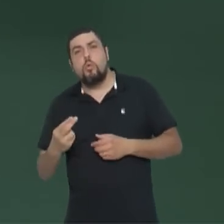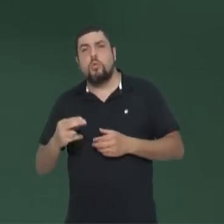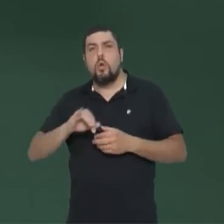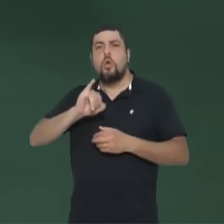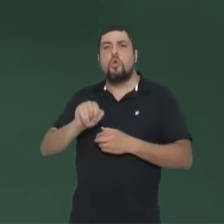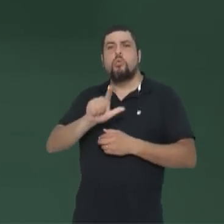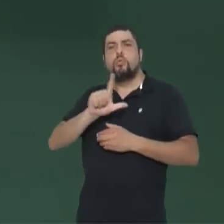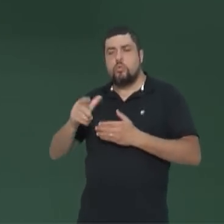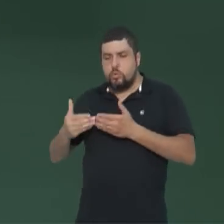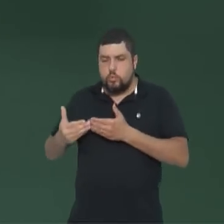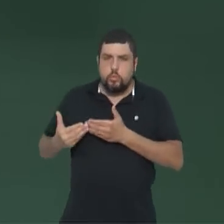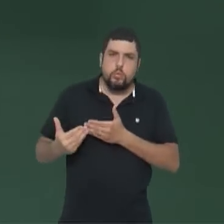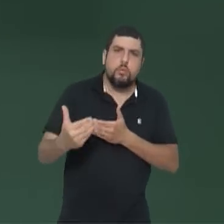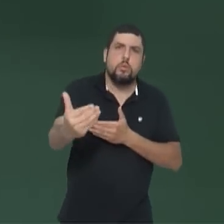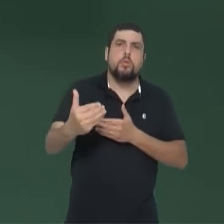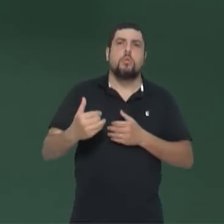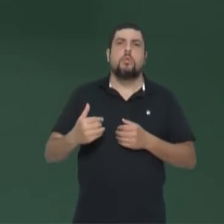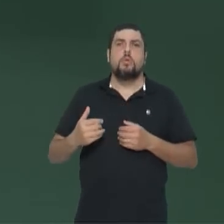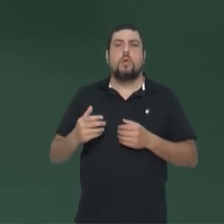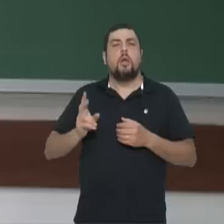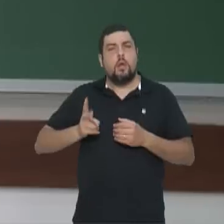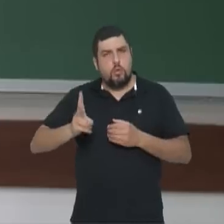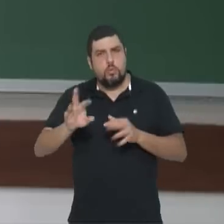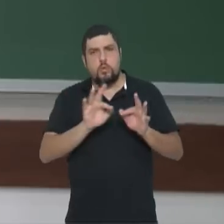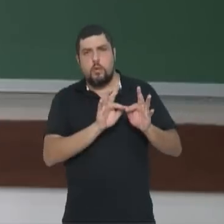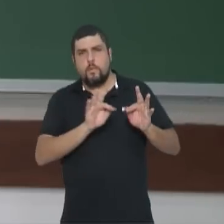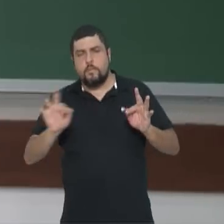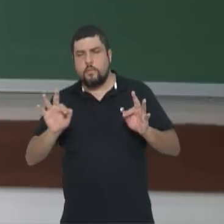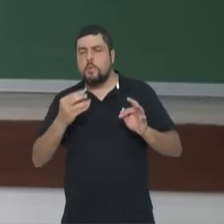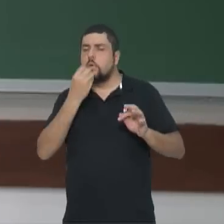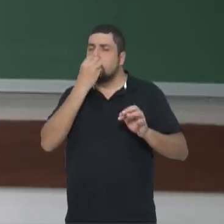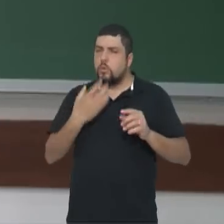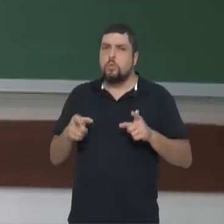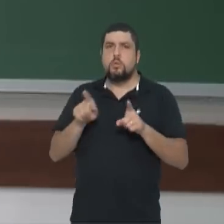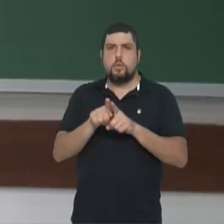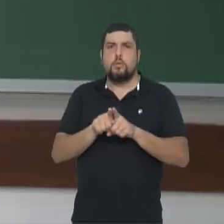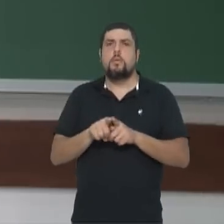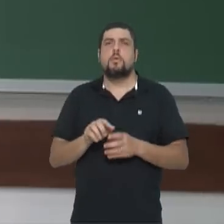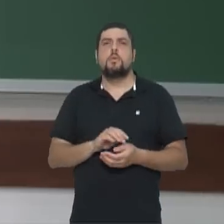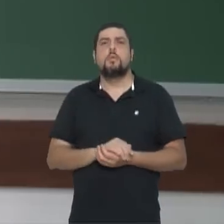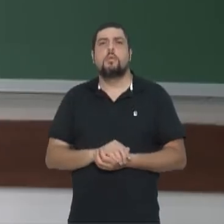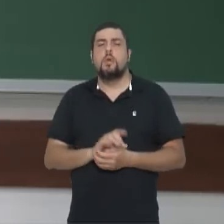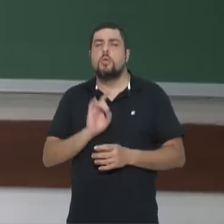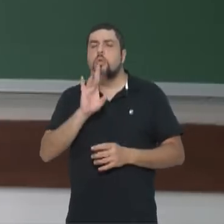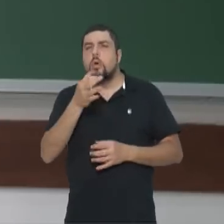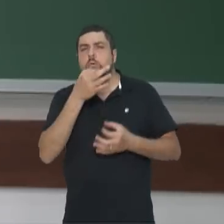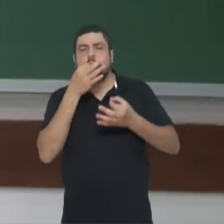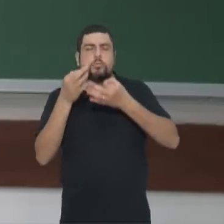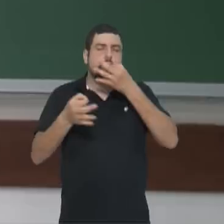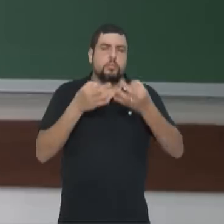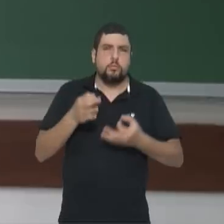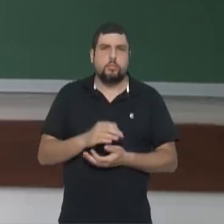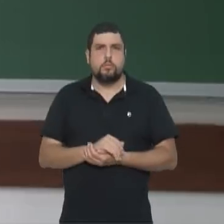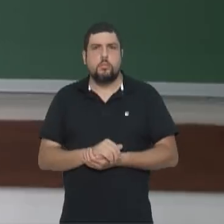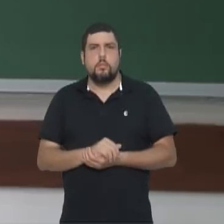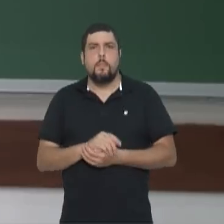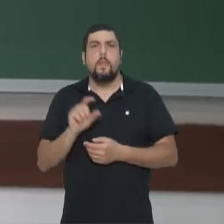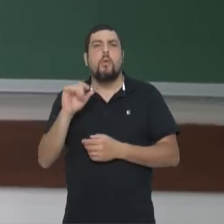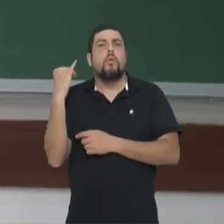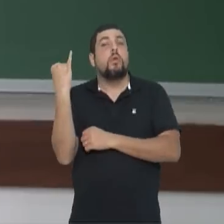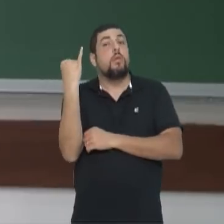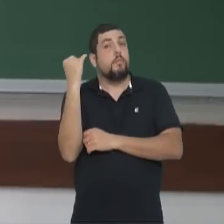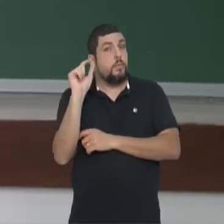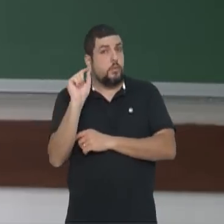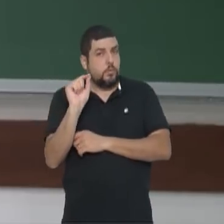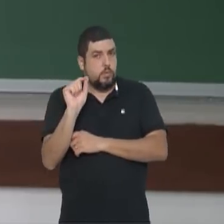aí continua a frase. Ficaria bom também. Então, são só sugestões. O que é importante? É importante